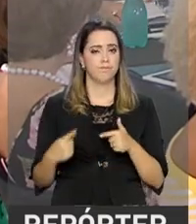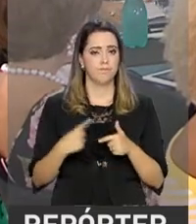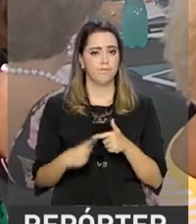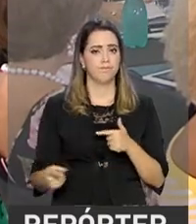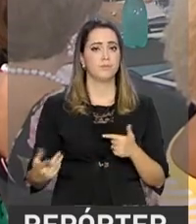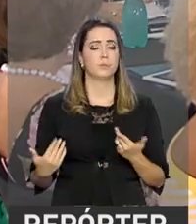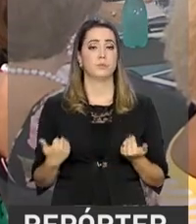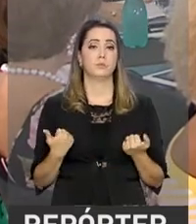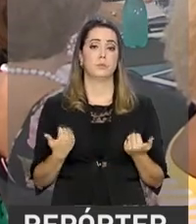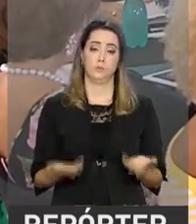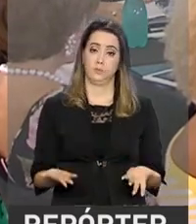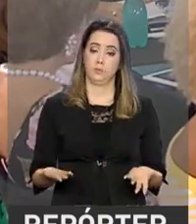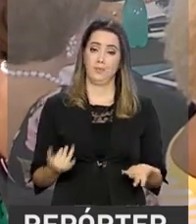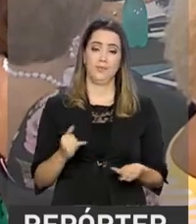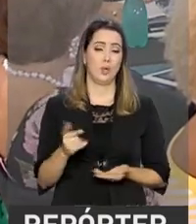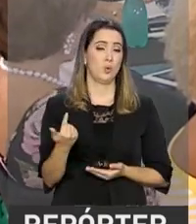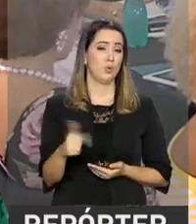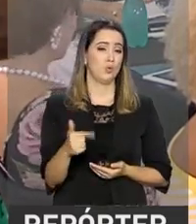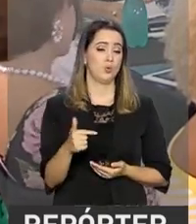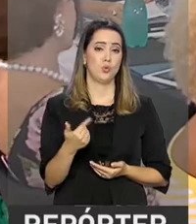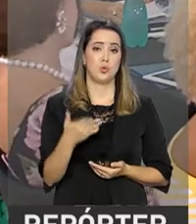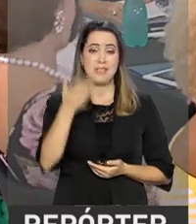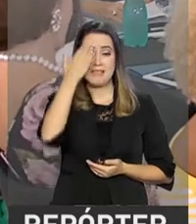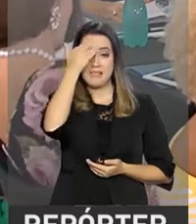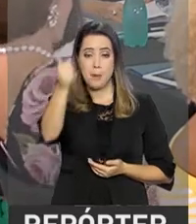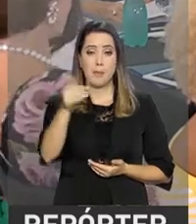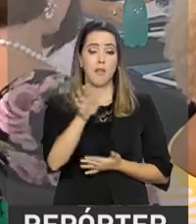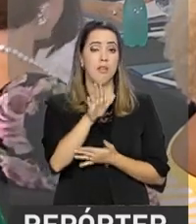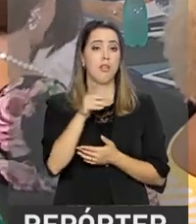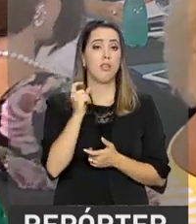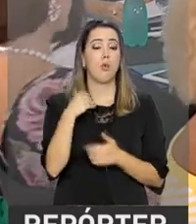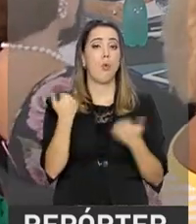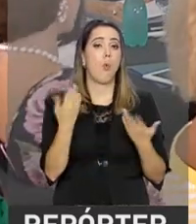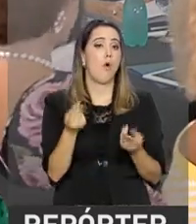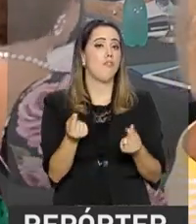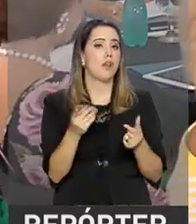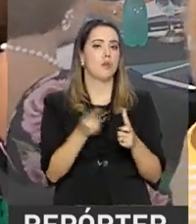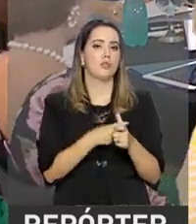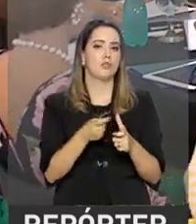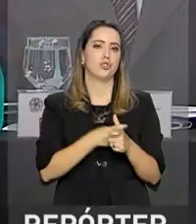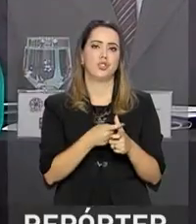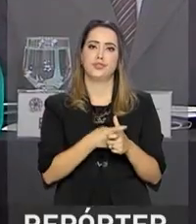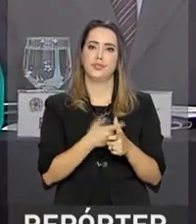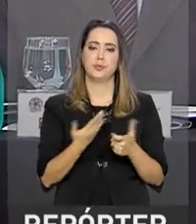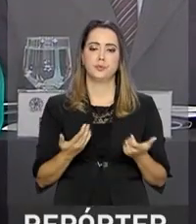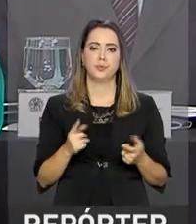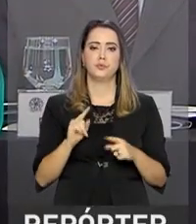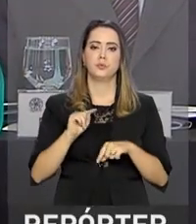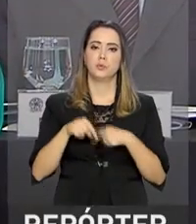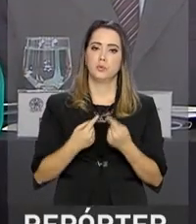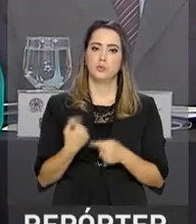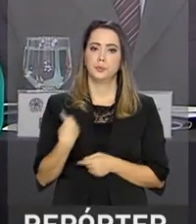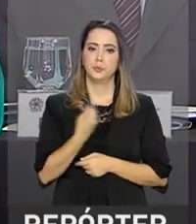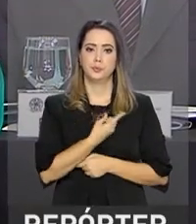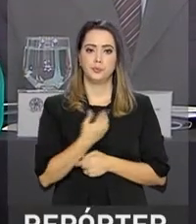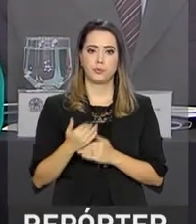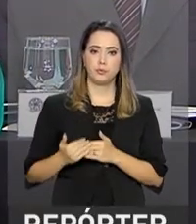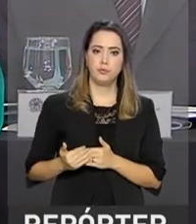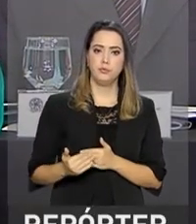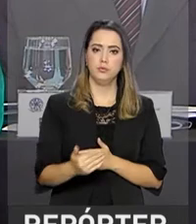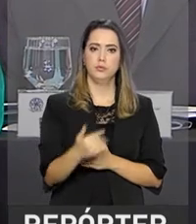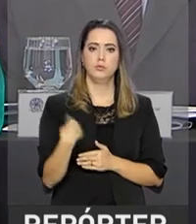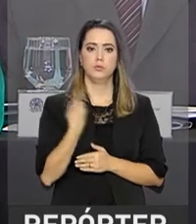ameaçadas sequer o tamanho do déficit público era conhecido a partir daí também